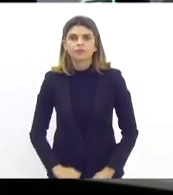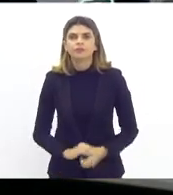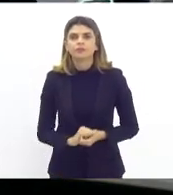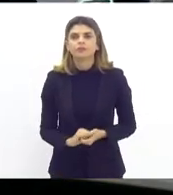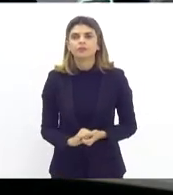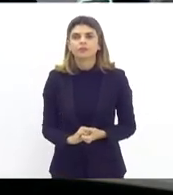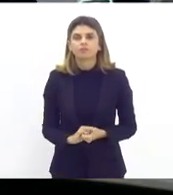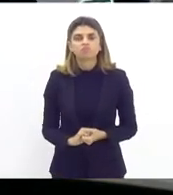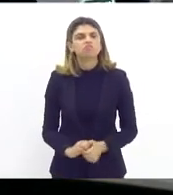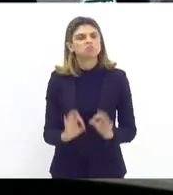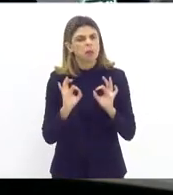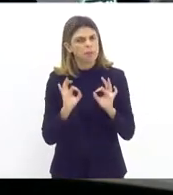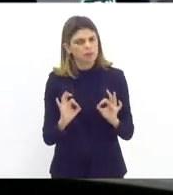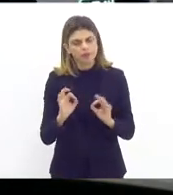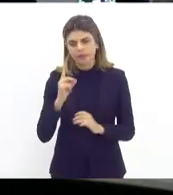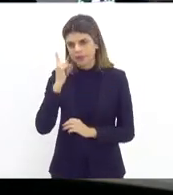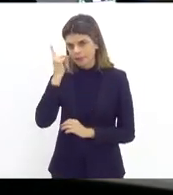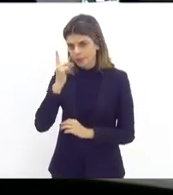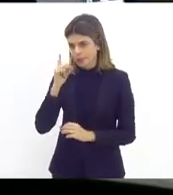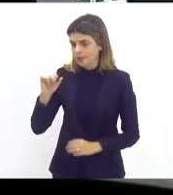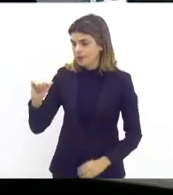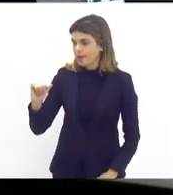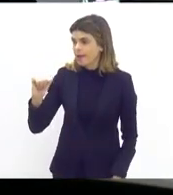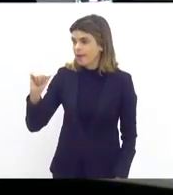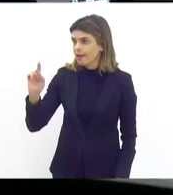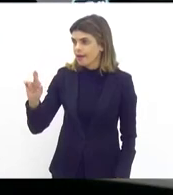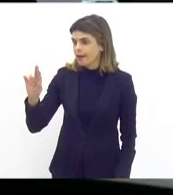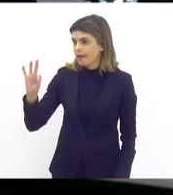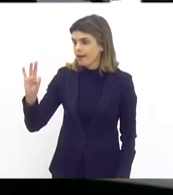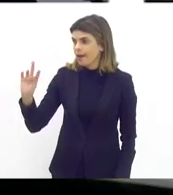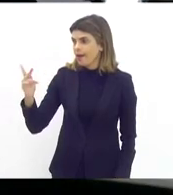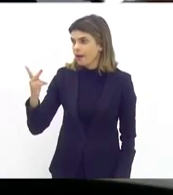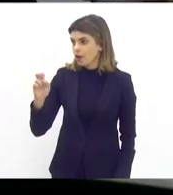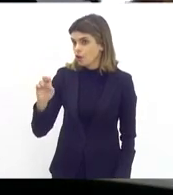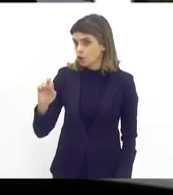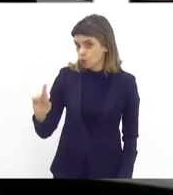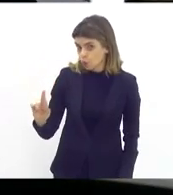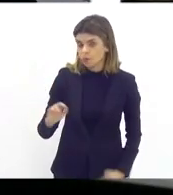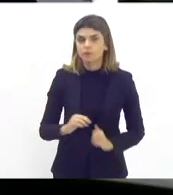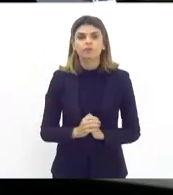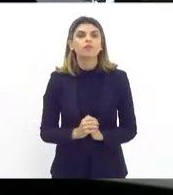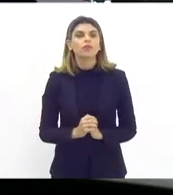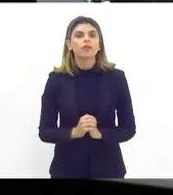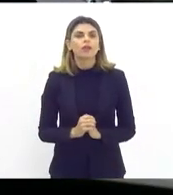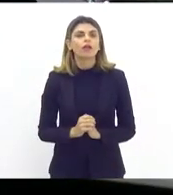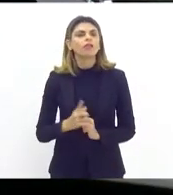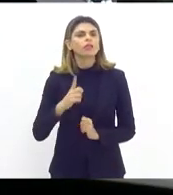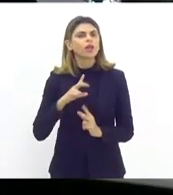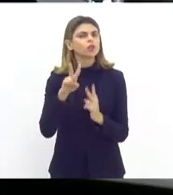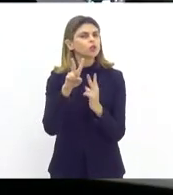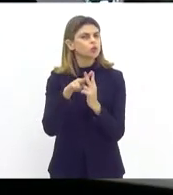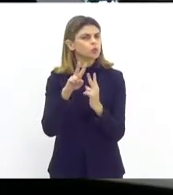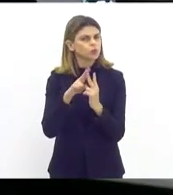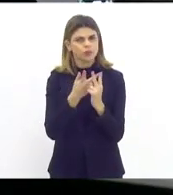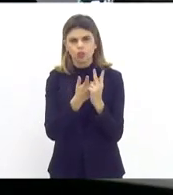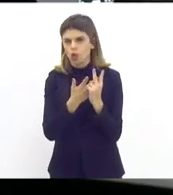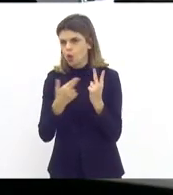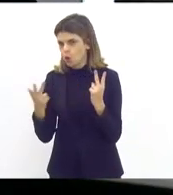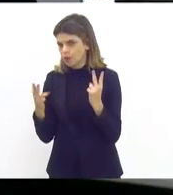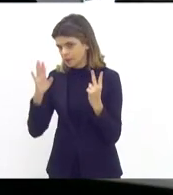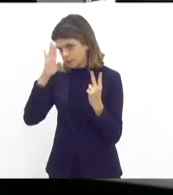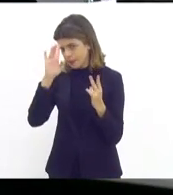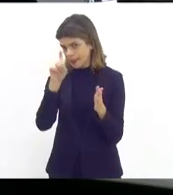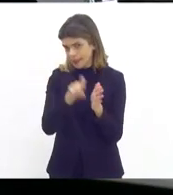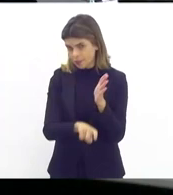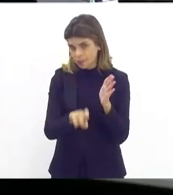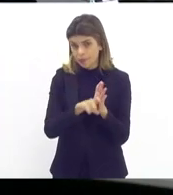Perfeito, deputado Arthur. Primeiro, na verdade, o Brasil tem duas bases que são supertributadas, que